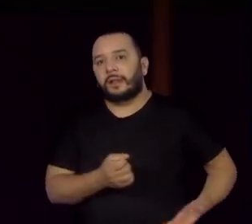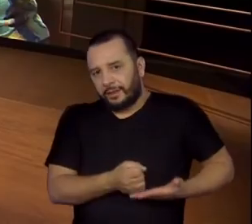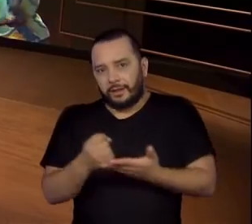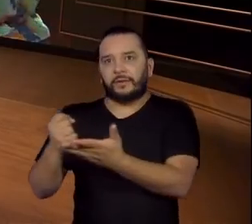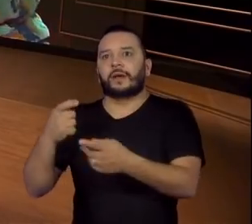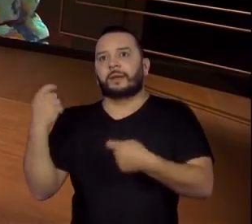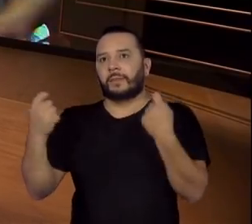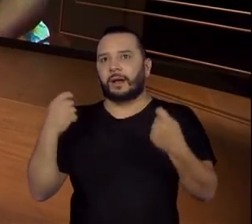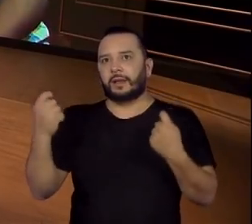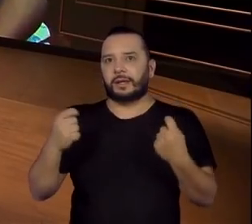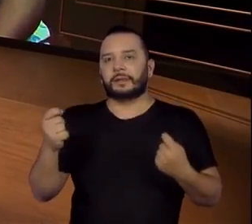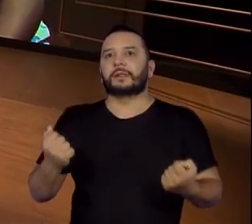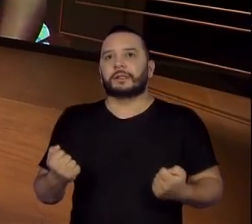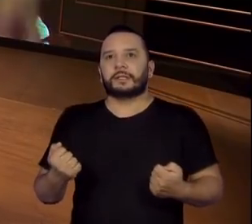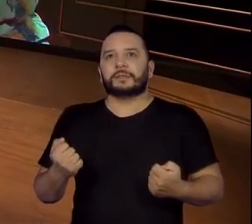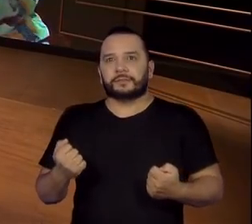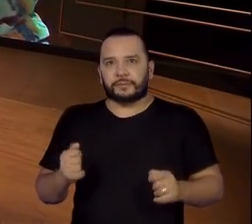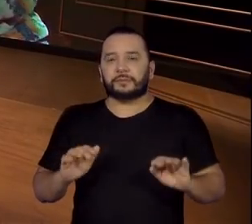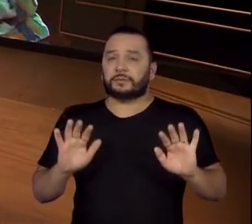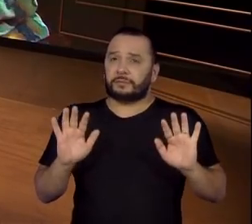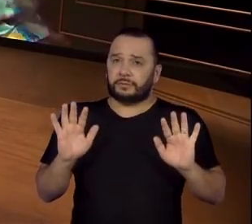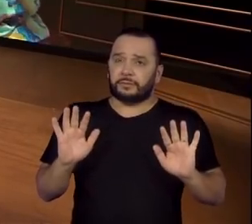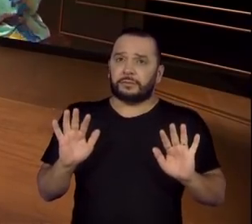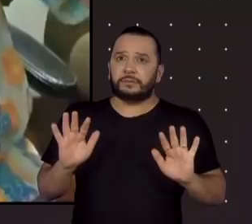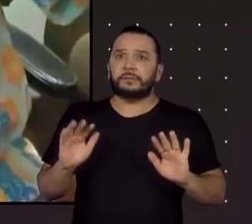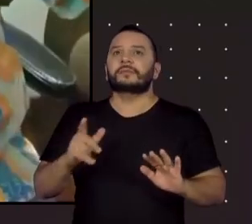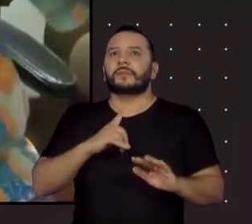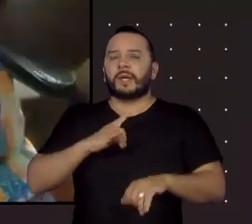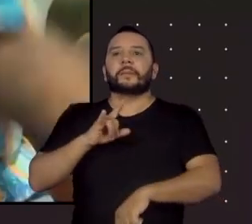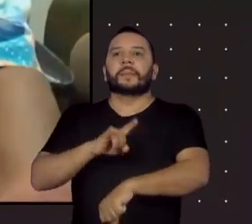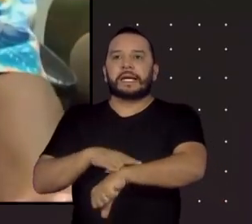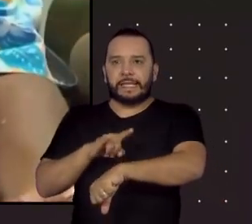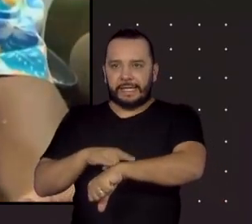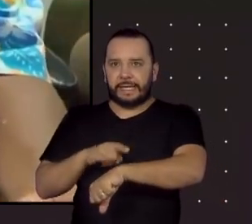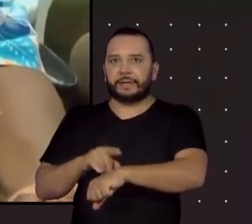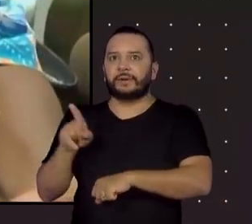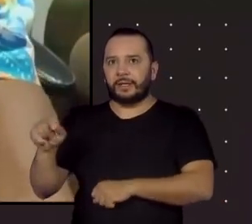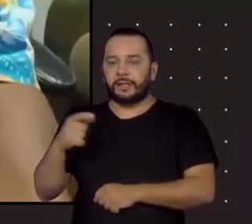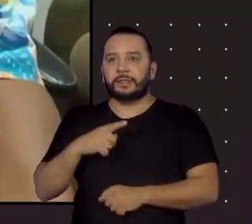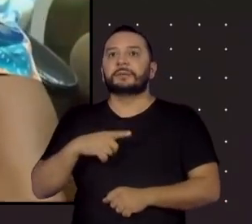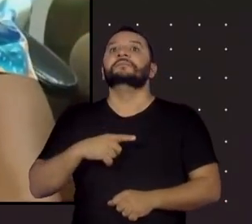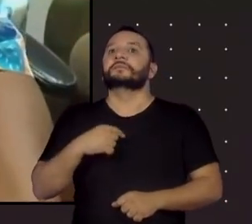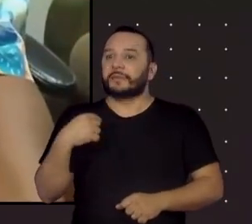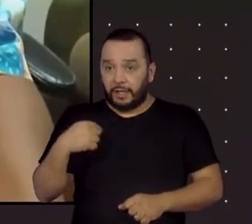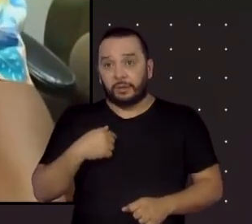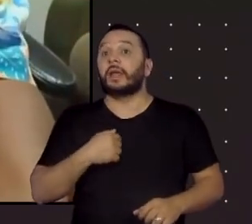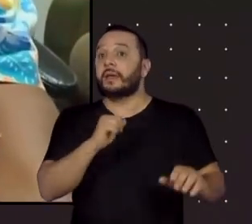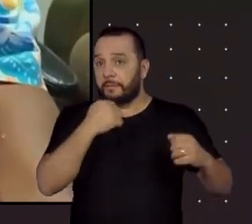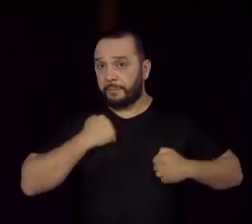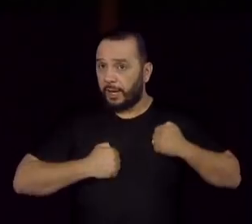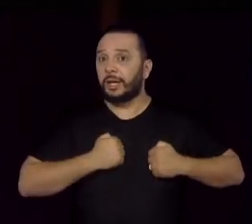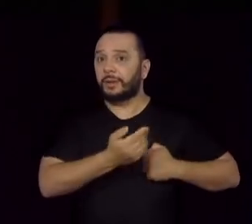boate. Aí nós levamos a Janis Joplin, tinha um banheiro, demos banho na Janis Joplin.